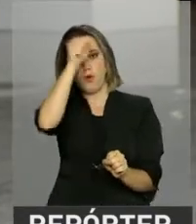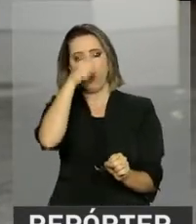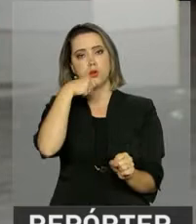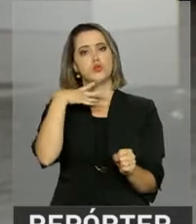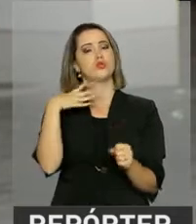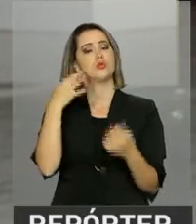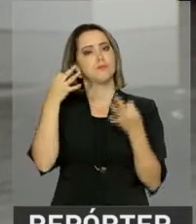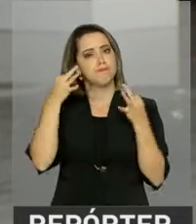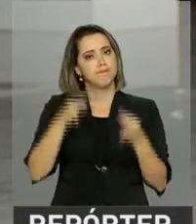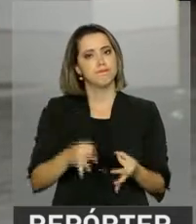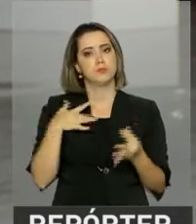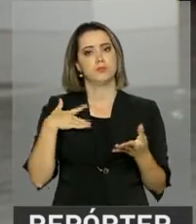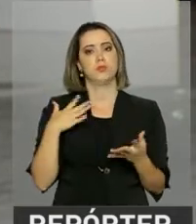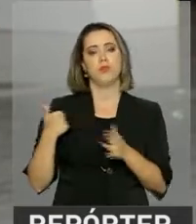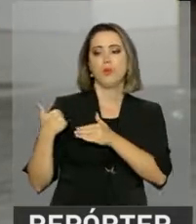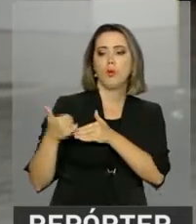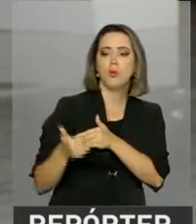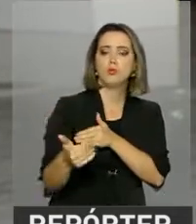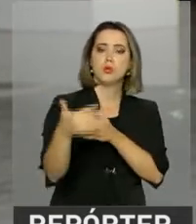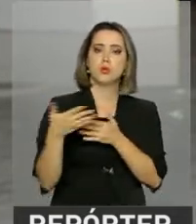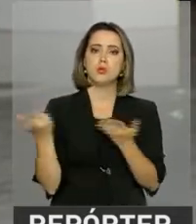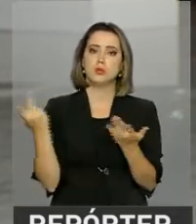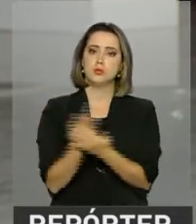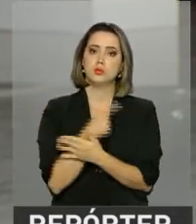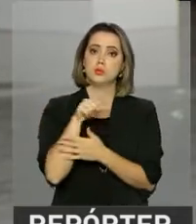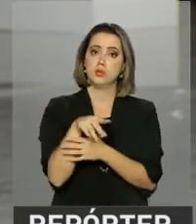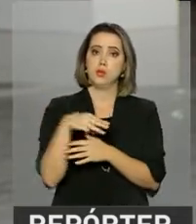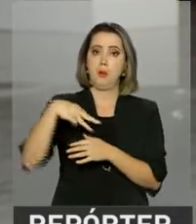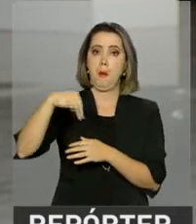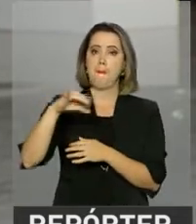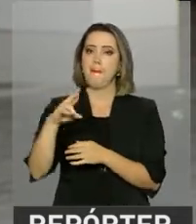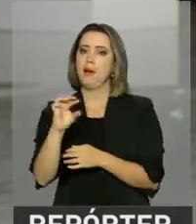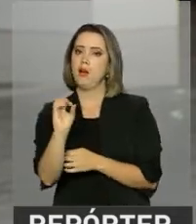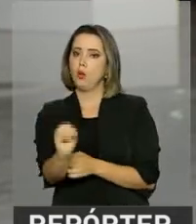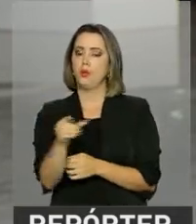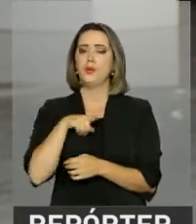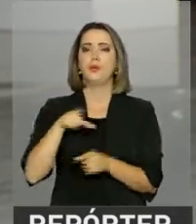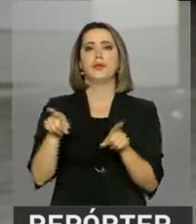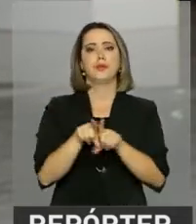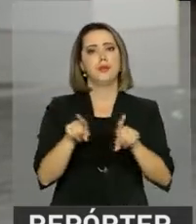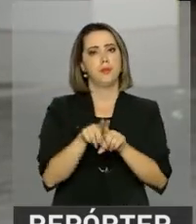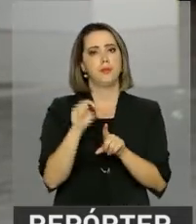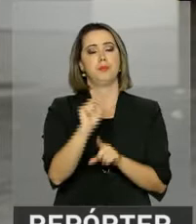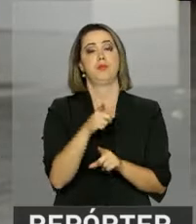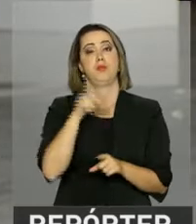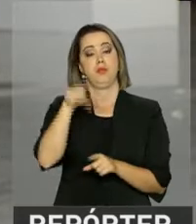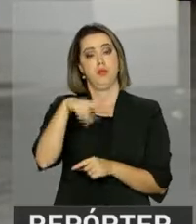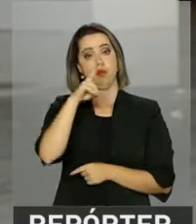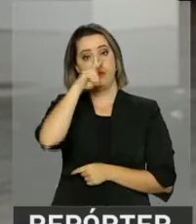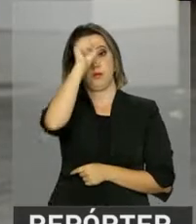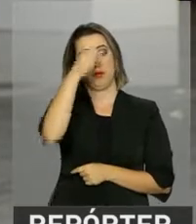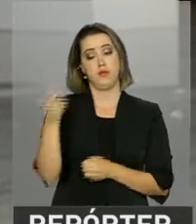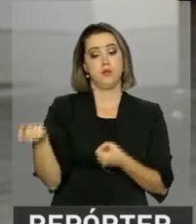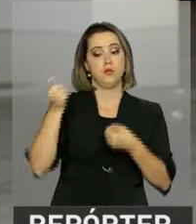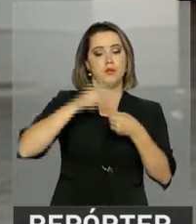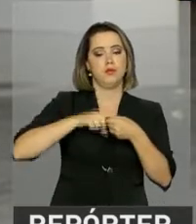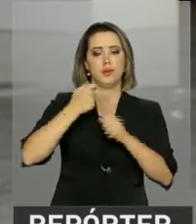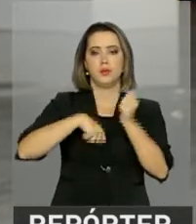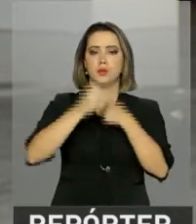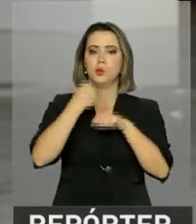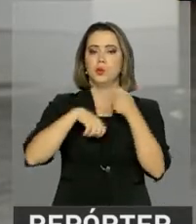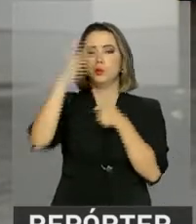resiliente durante esses eventos macroeconômicos e também vai ser um ponto forte na retomada da economia